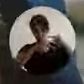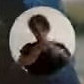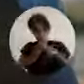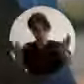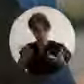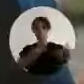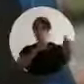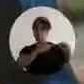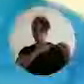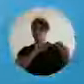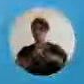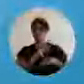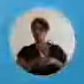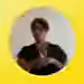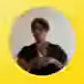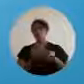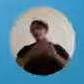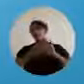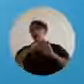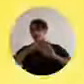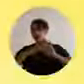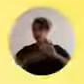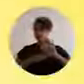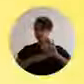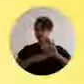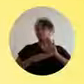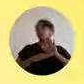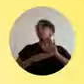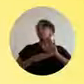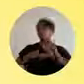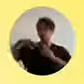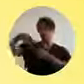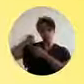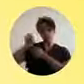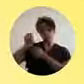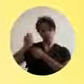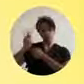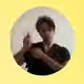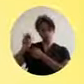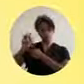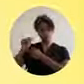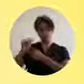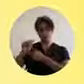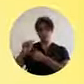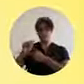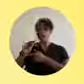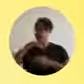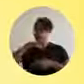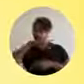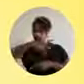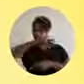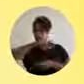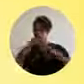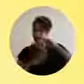dos nossos compromissos. Proposta de Isidório e Eleusa Coronel. Moratória para empresas que contraíram dívidas fiscais